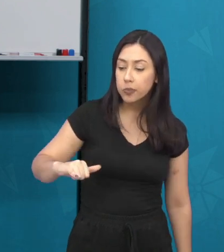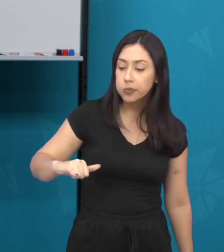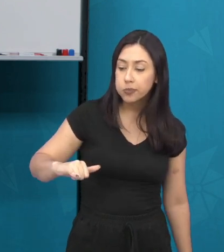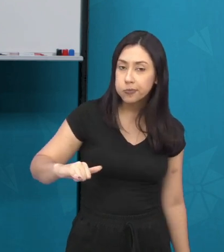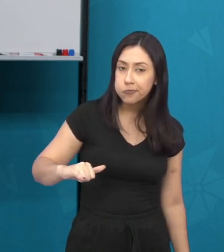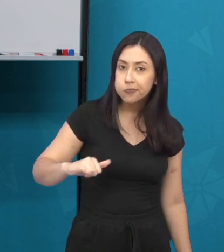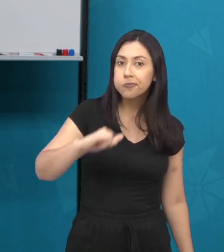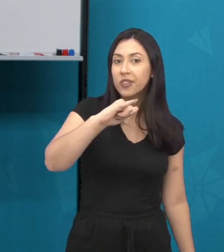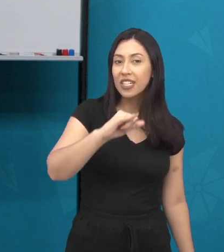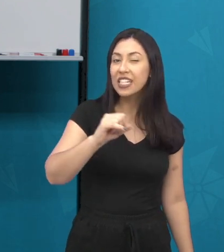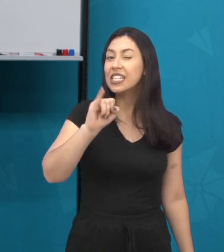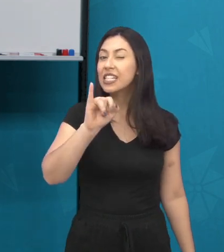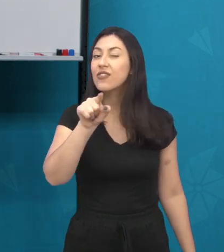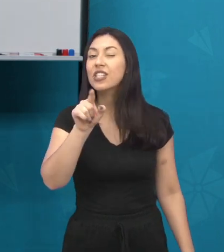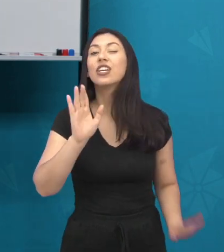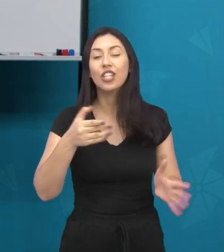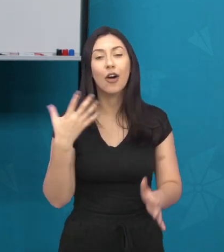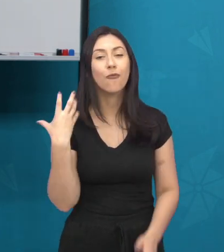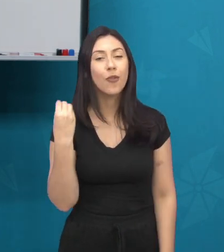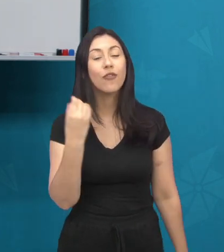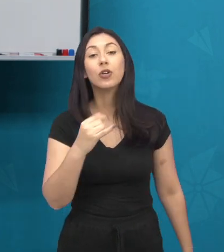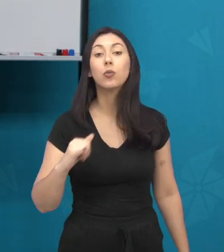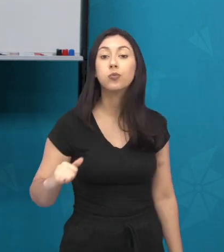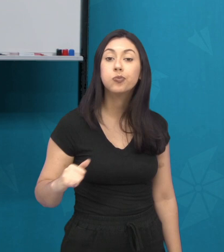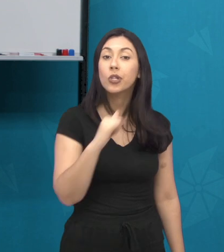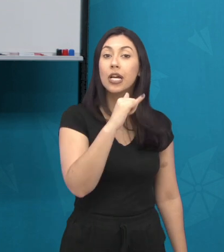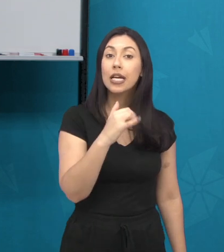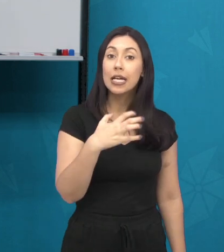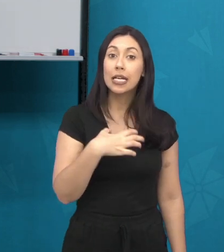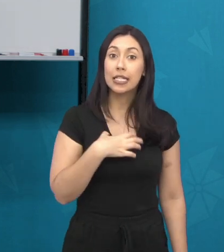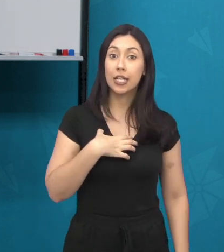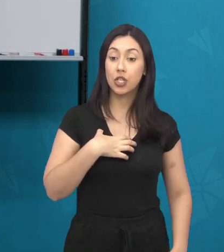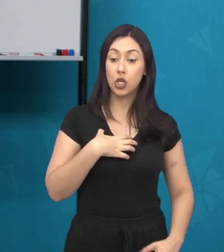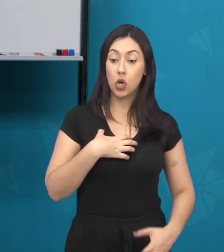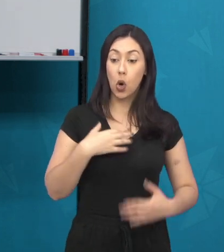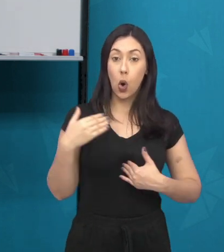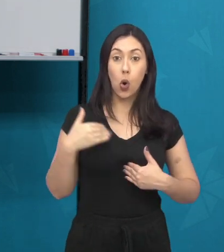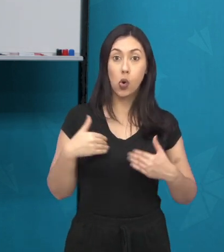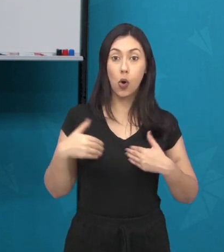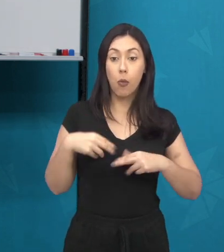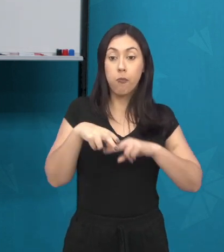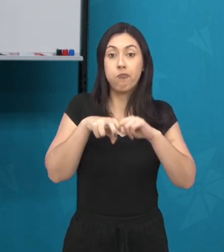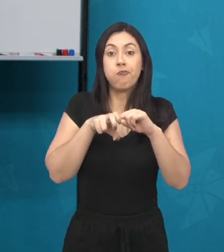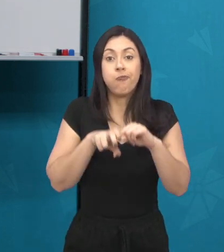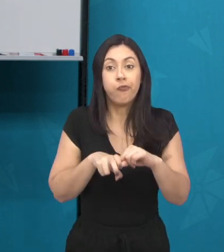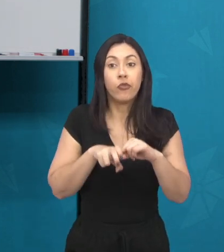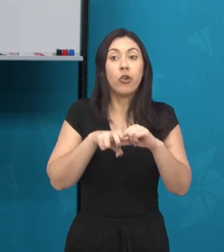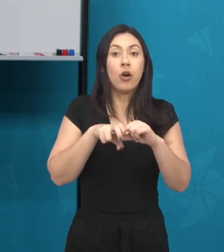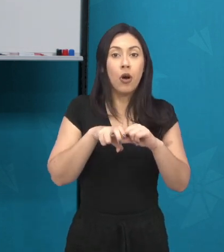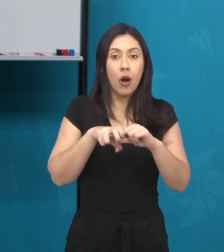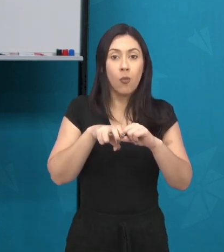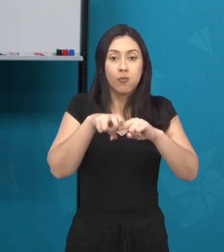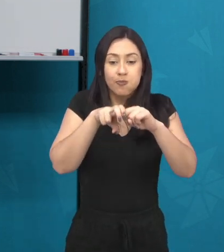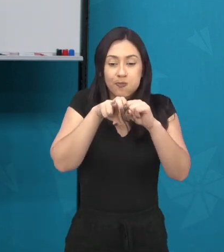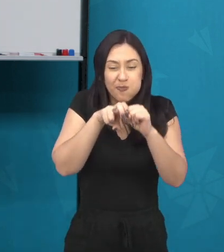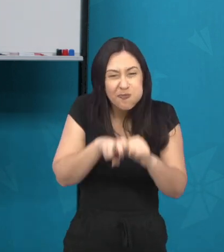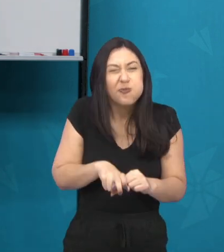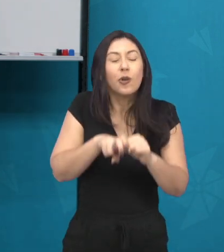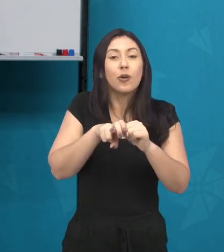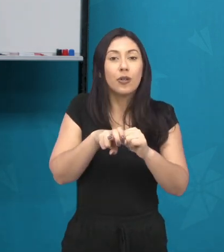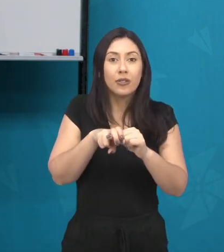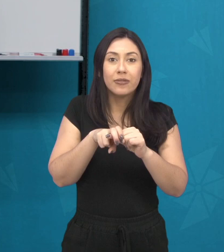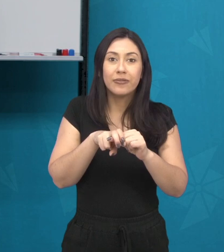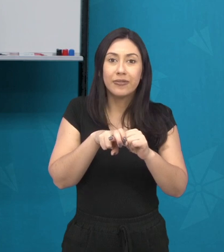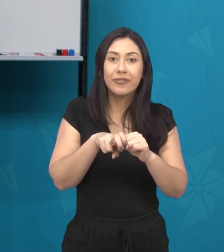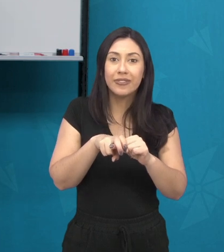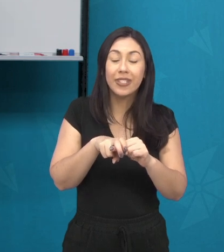viajou de avião vai lembrar isso perfeitamente você sente o seu corpo entrar no assento do avião você sente o seu corpo comprimir o